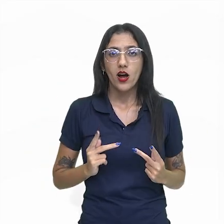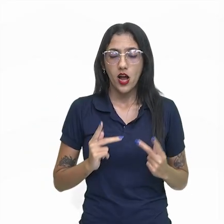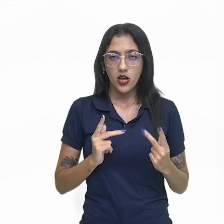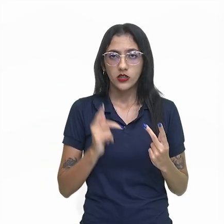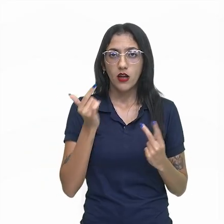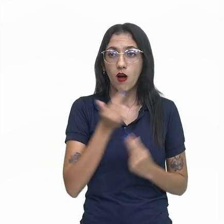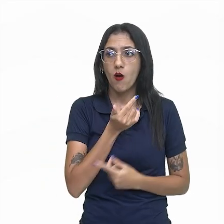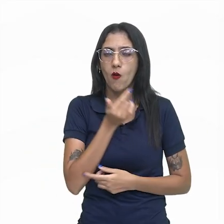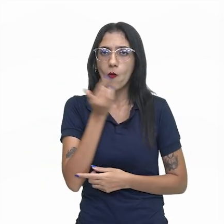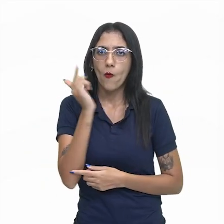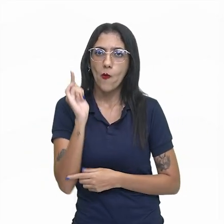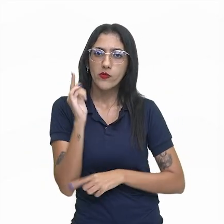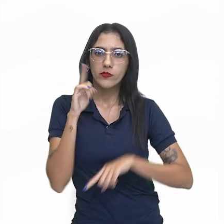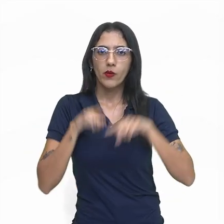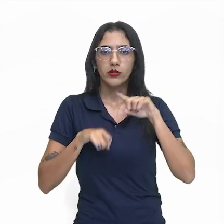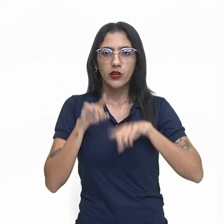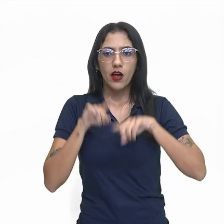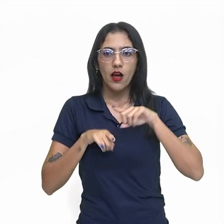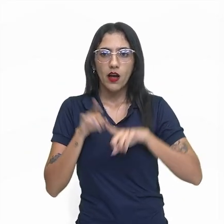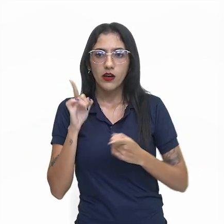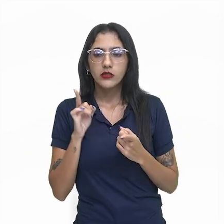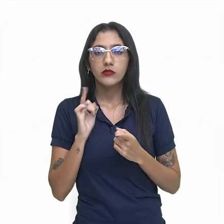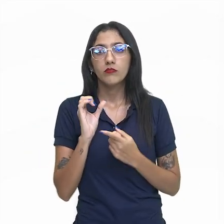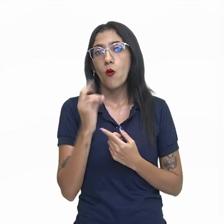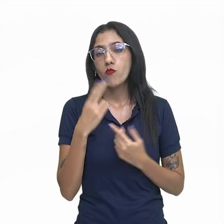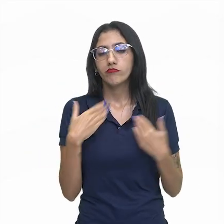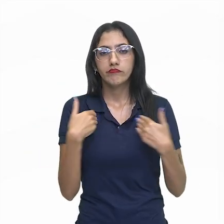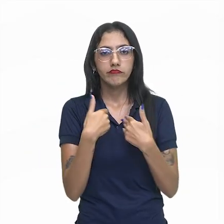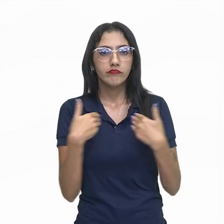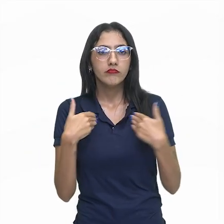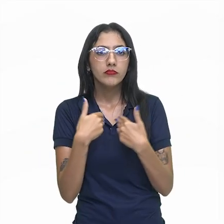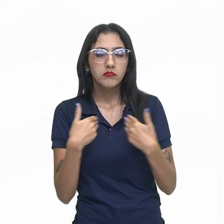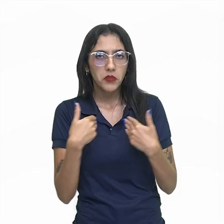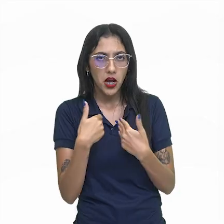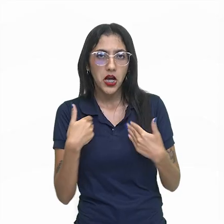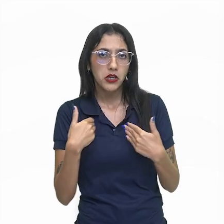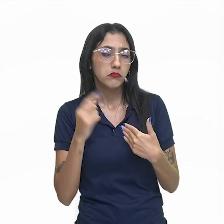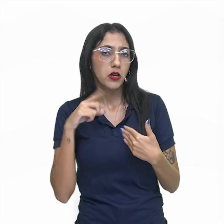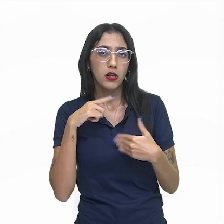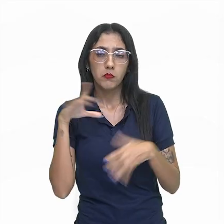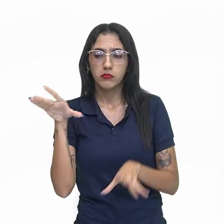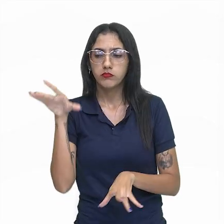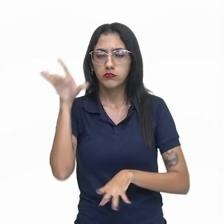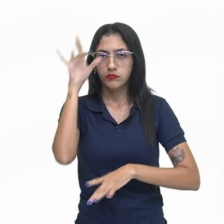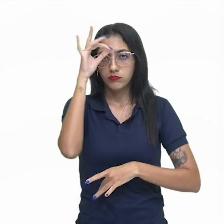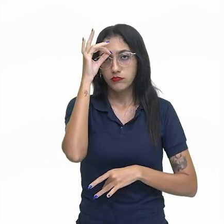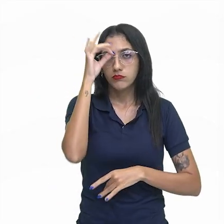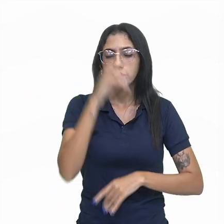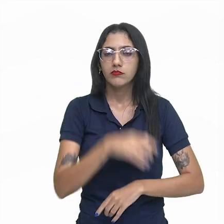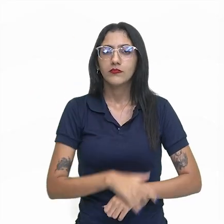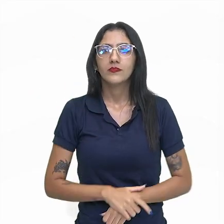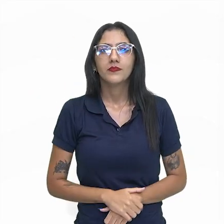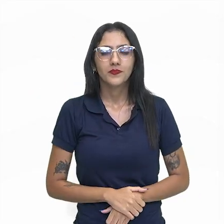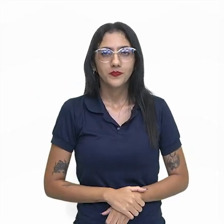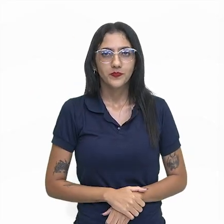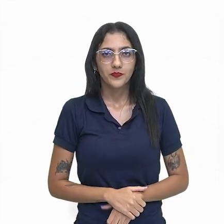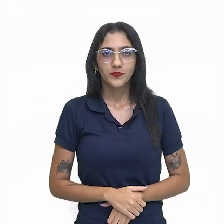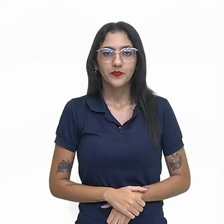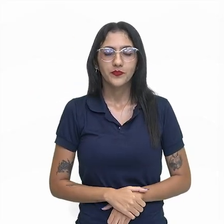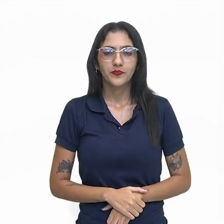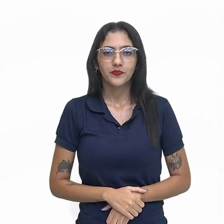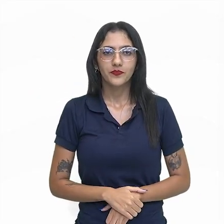humanas a seres inanimados ou aos demais animais. Então, você